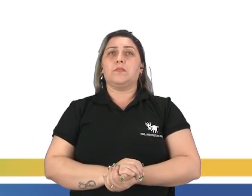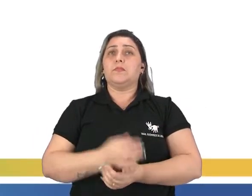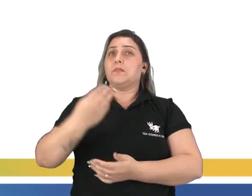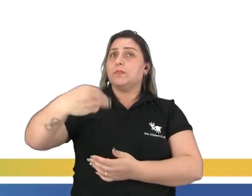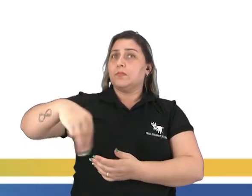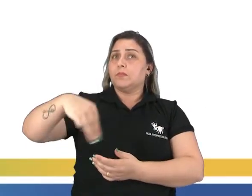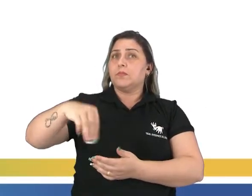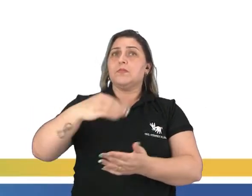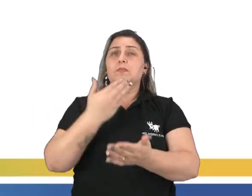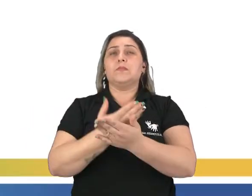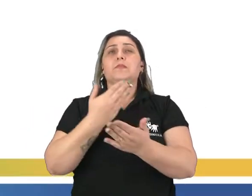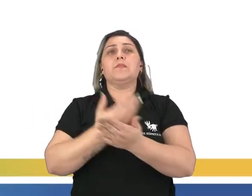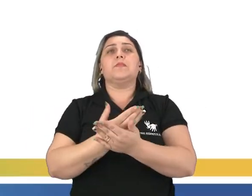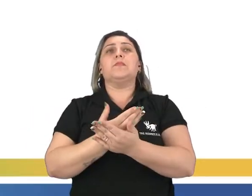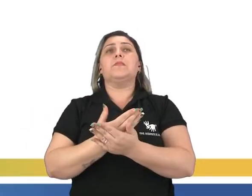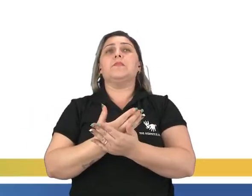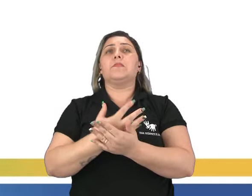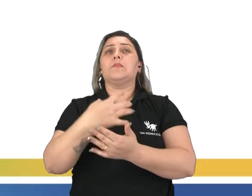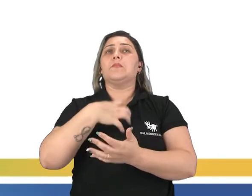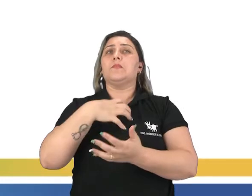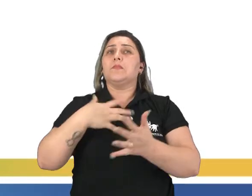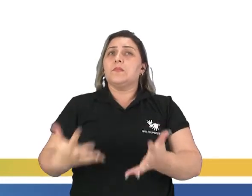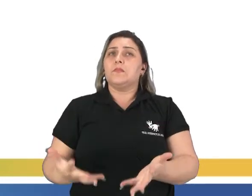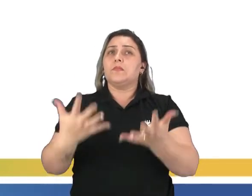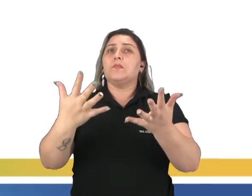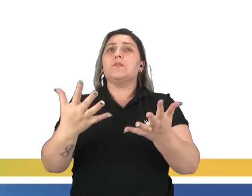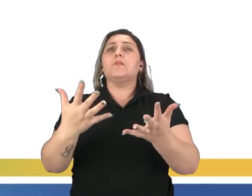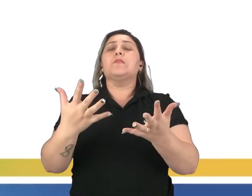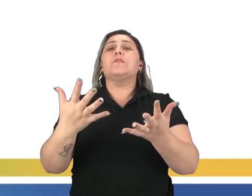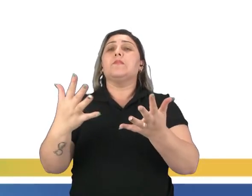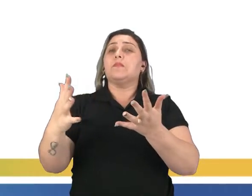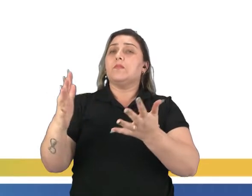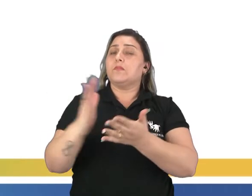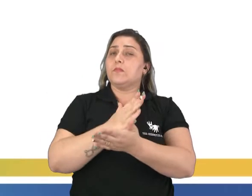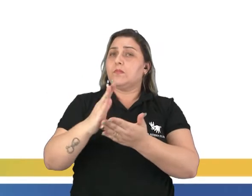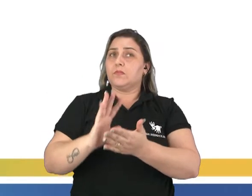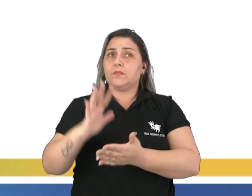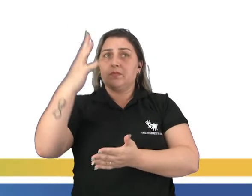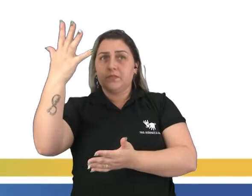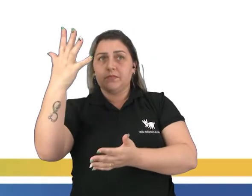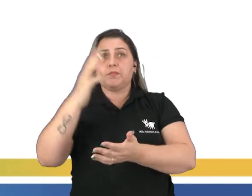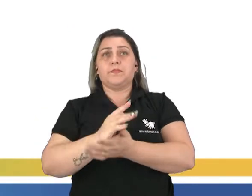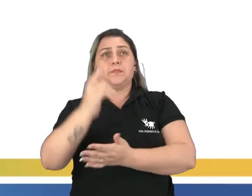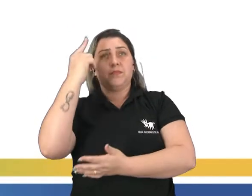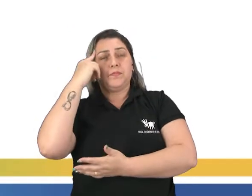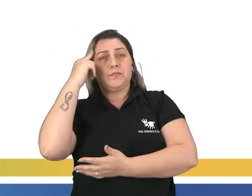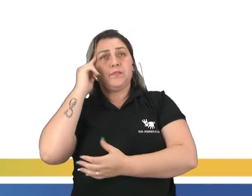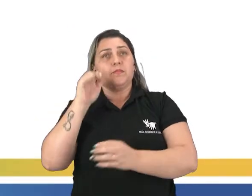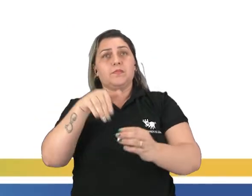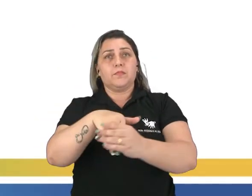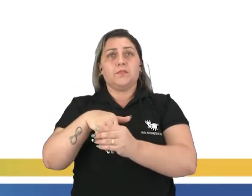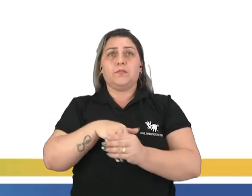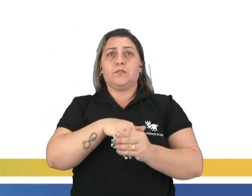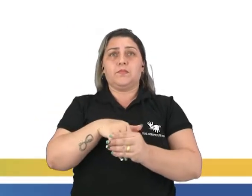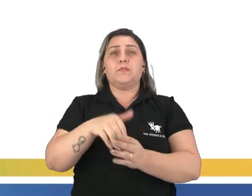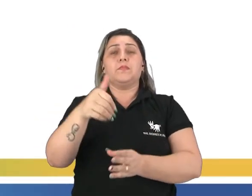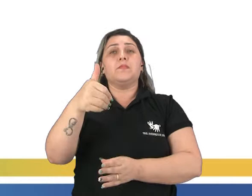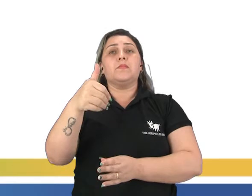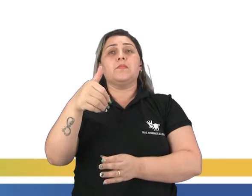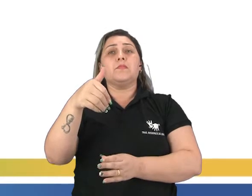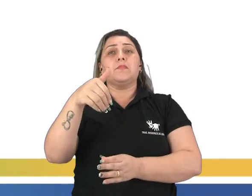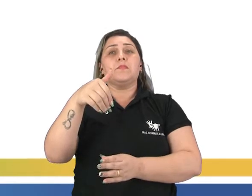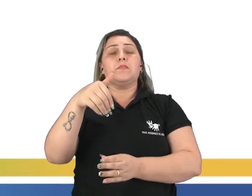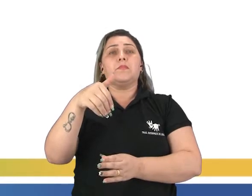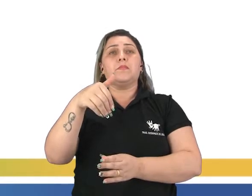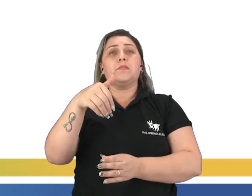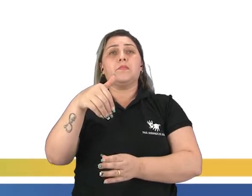da matemática que estuda maneiras de como estimar as chances de um determinado evento acontecer. Então, vamos situar um problema aqui rapidinho para